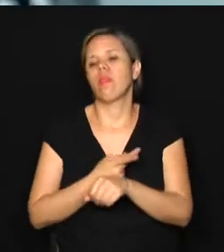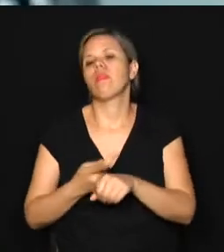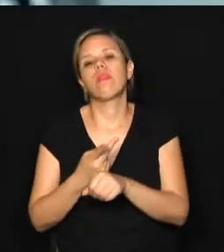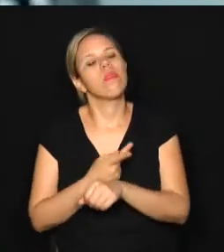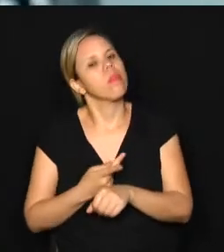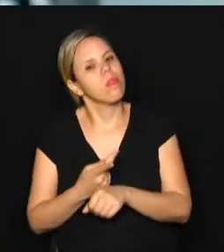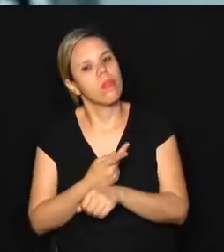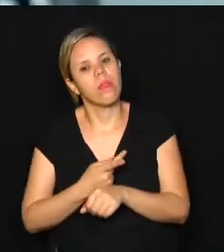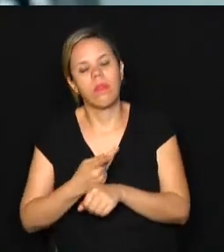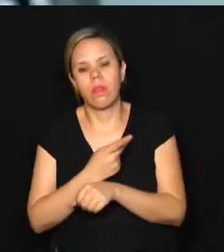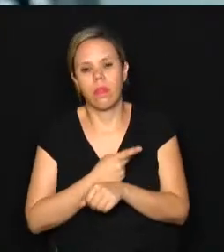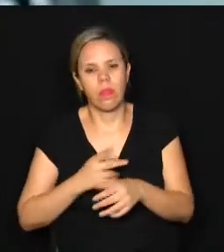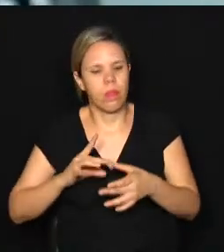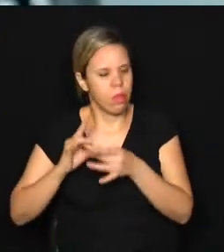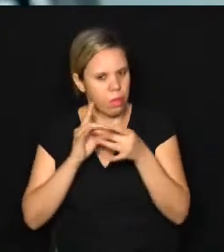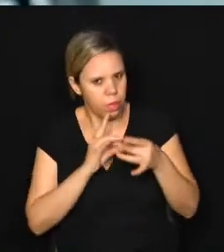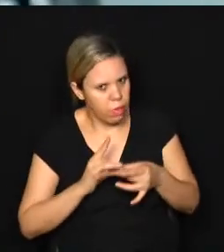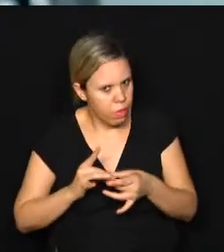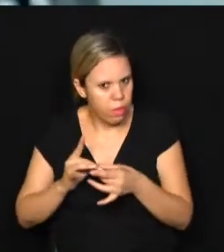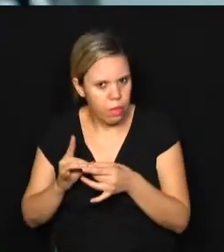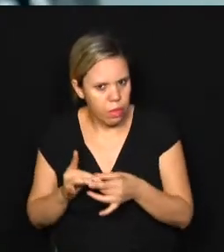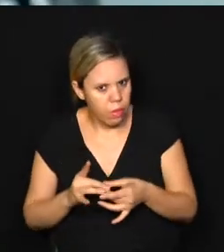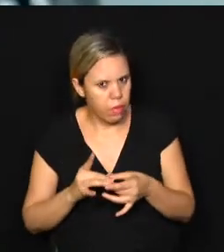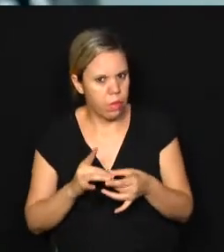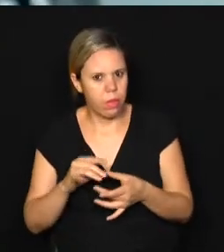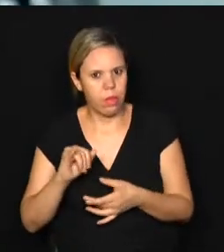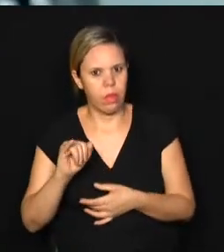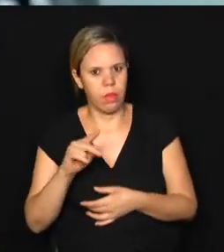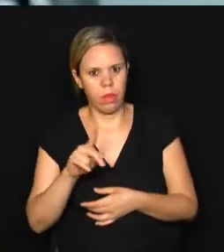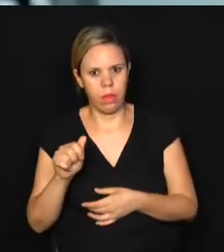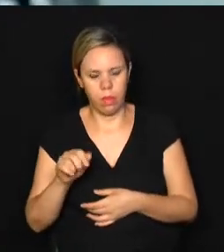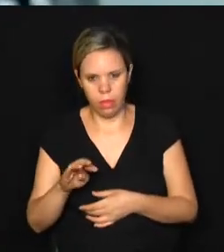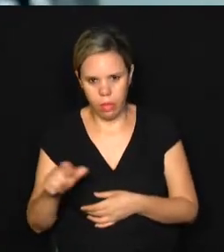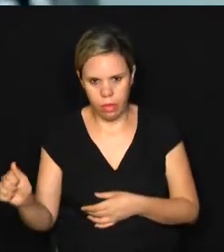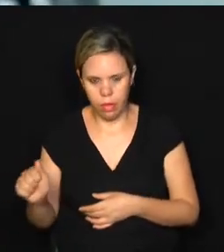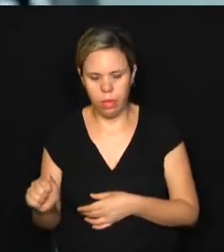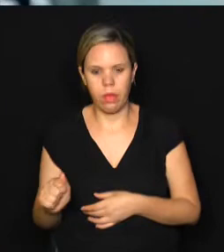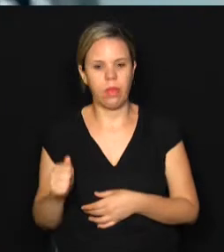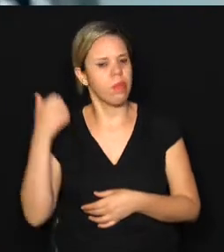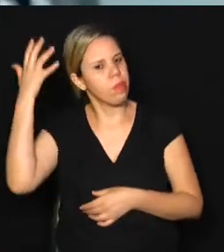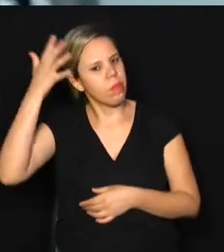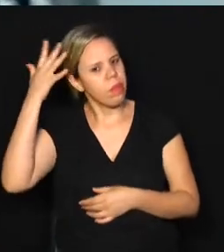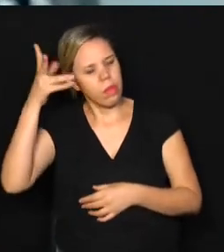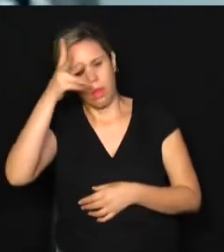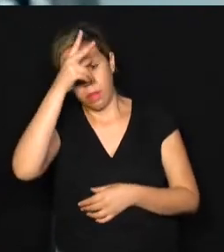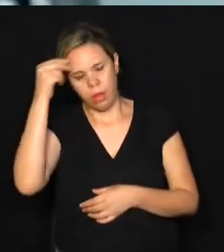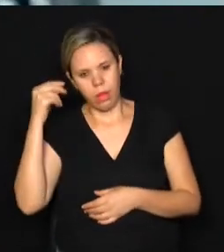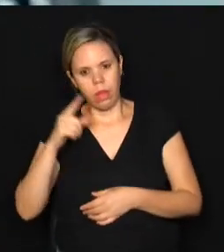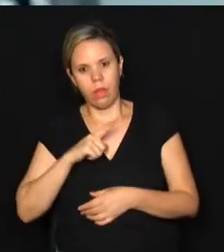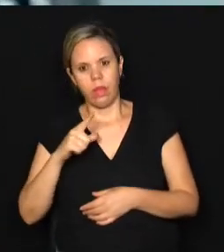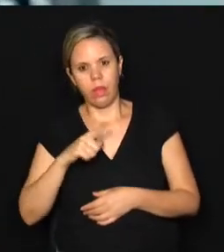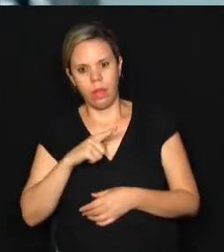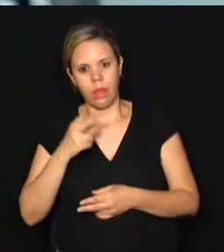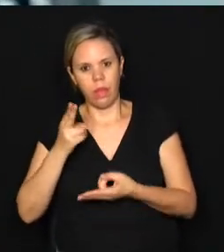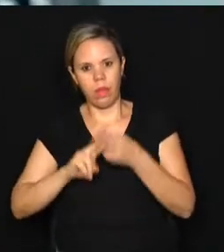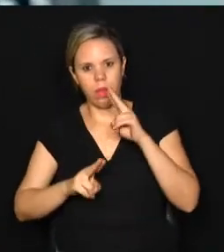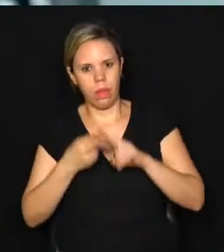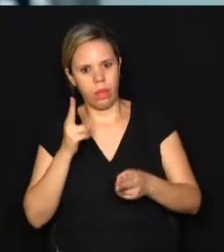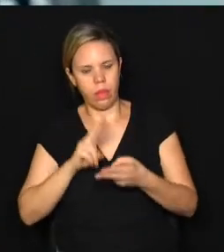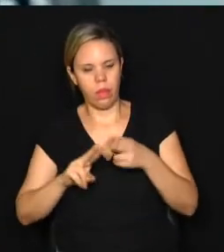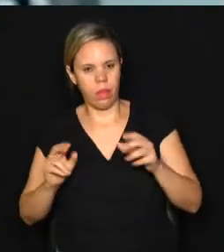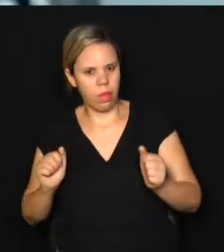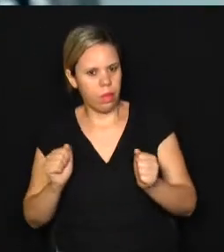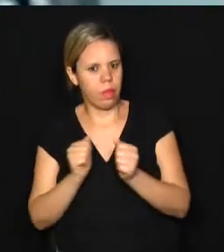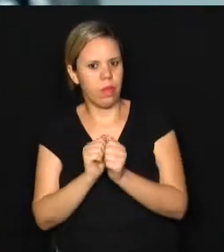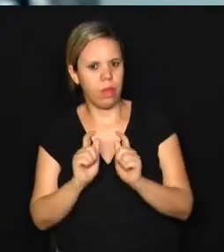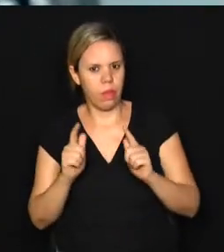outros, dar as mãos, né, Isabela? A Isabela do Fórum Popular, ela tem essa habilidade, ela juntou um